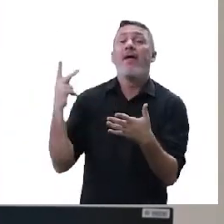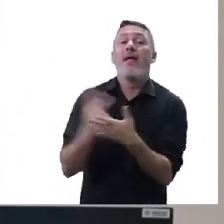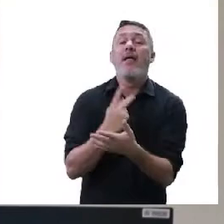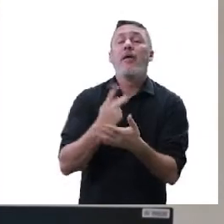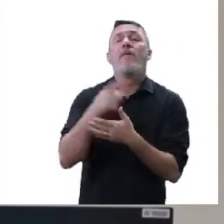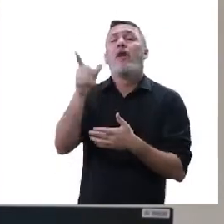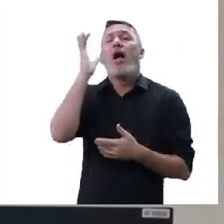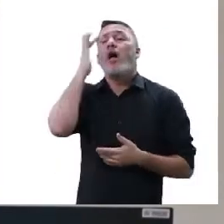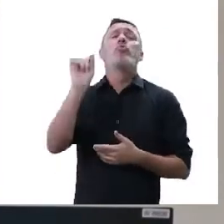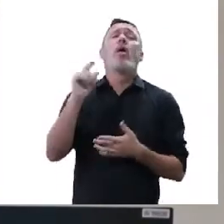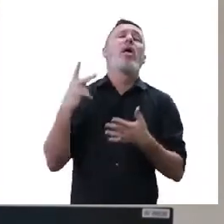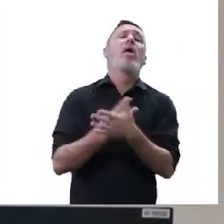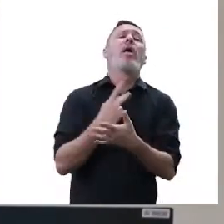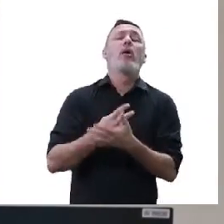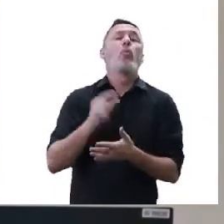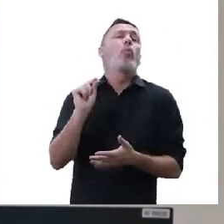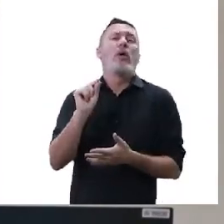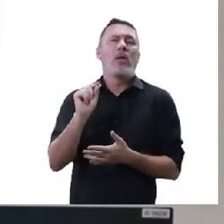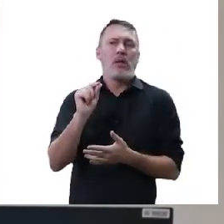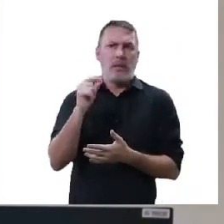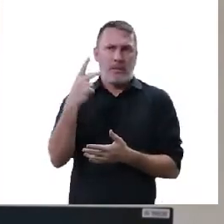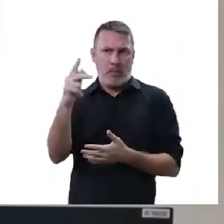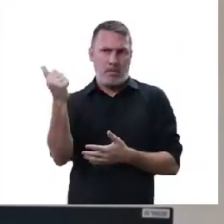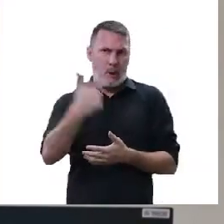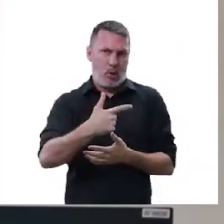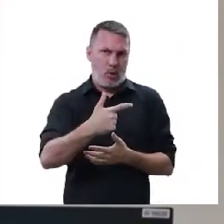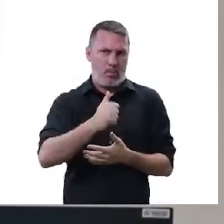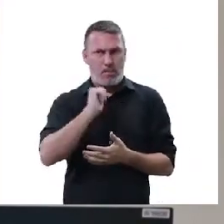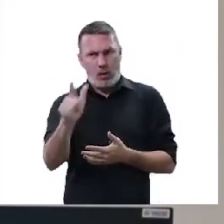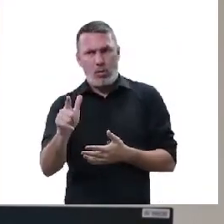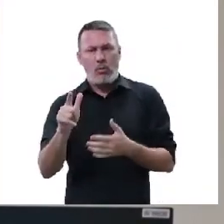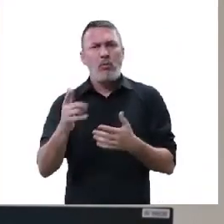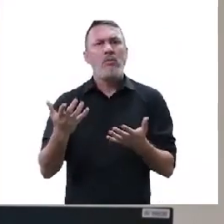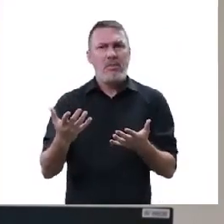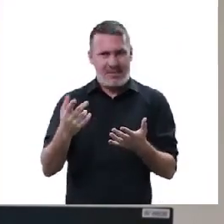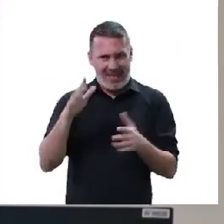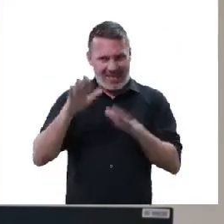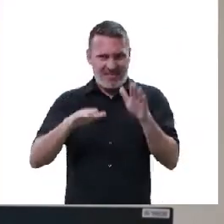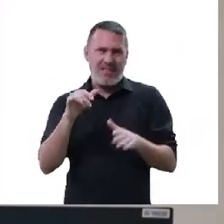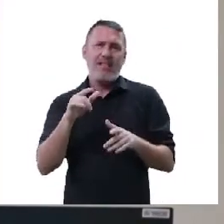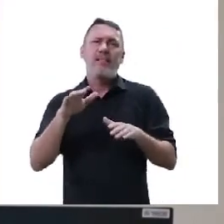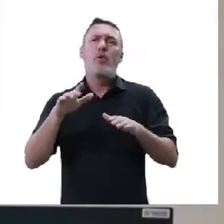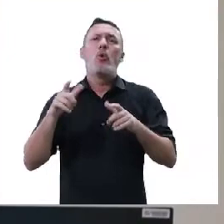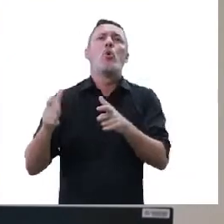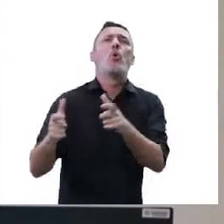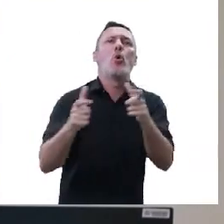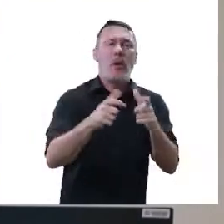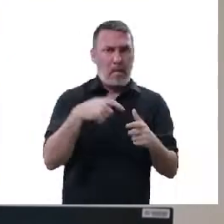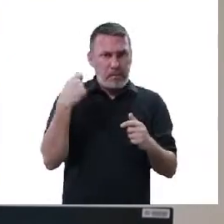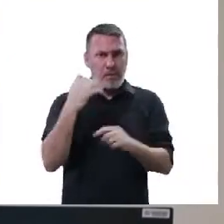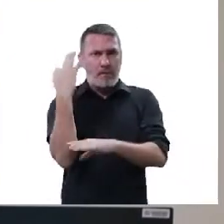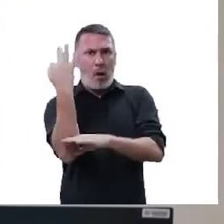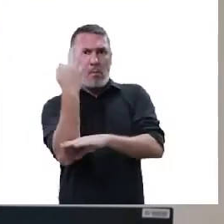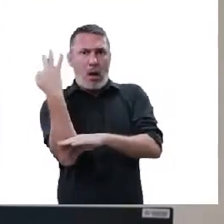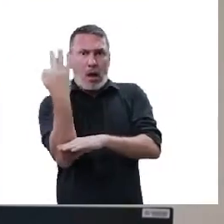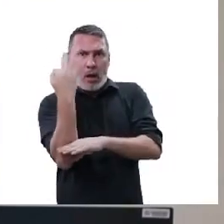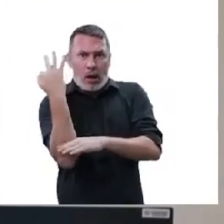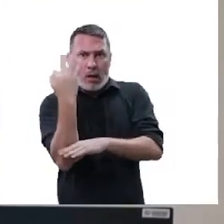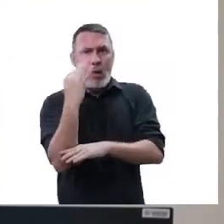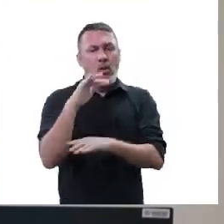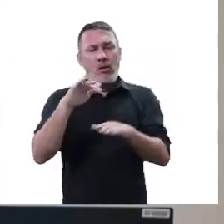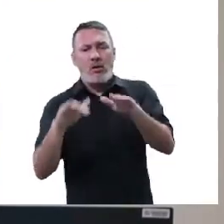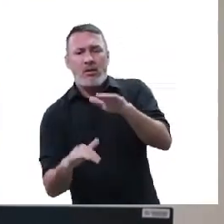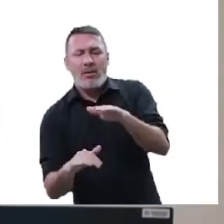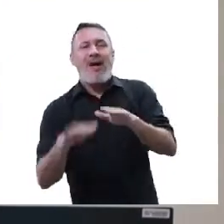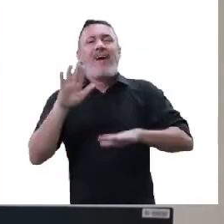você? Será que naquele momento ali, ele realmente precisava utilizar a norma culta? Ou será que aquele indivíduo